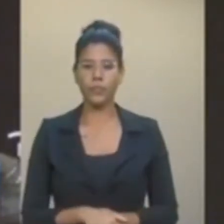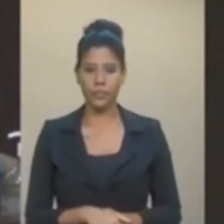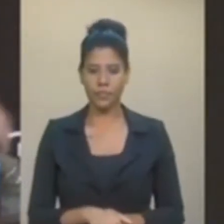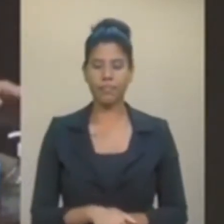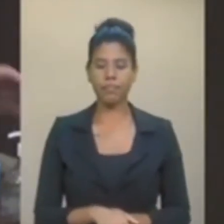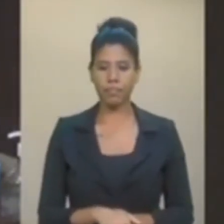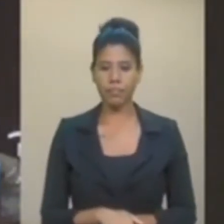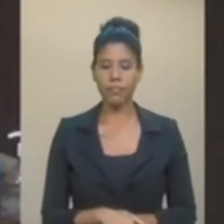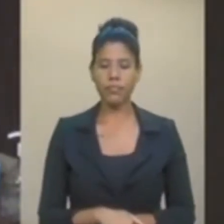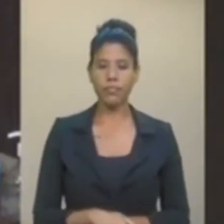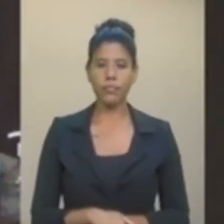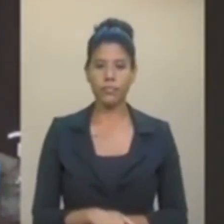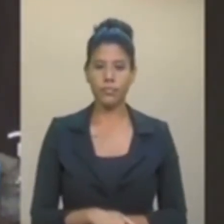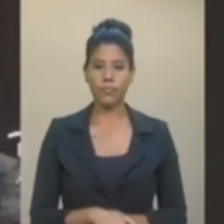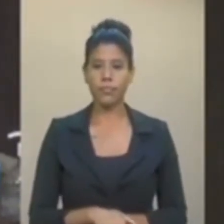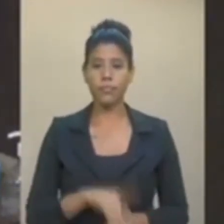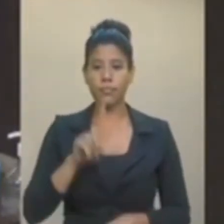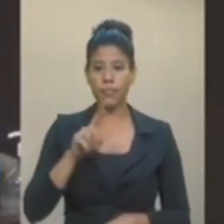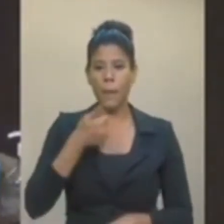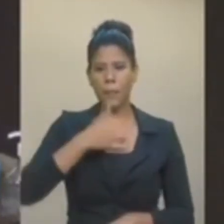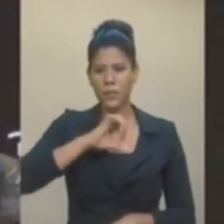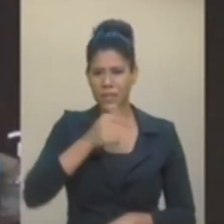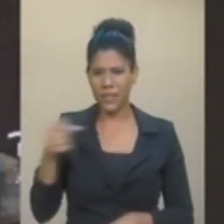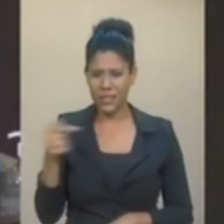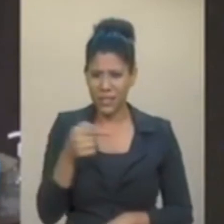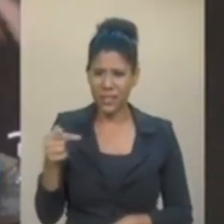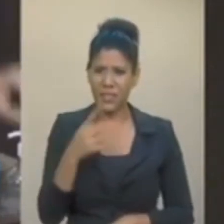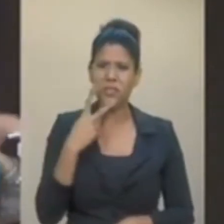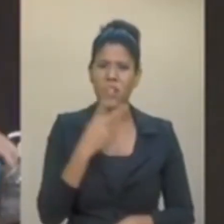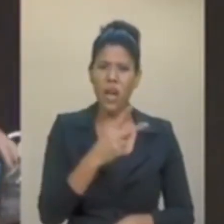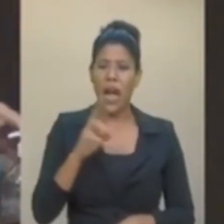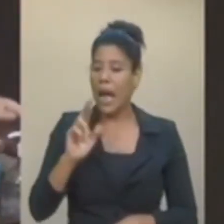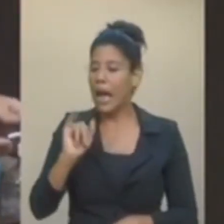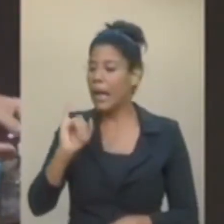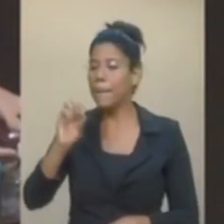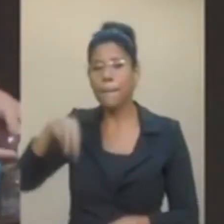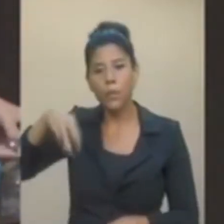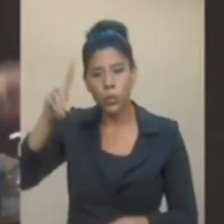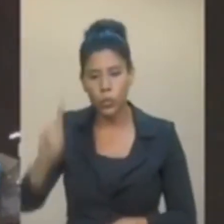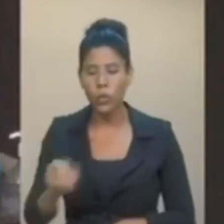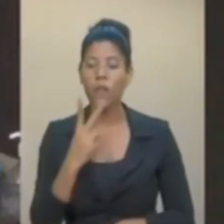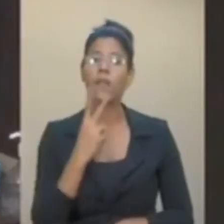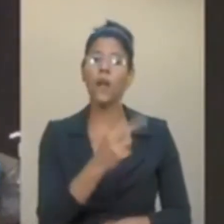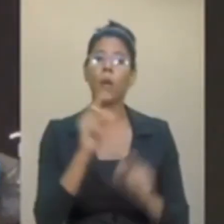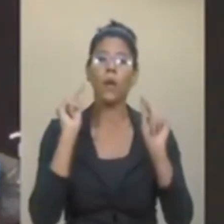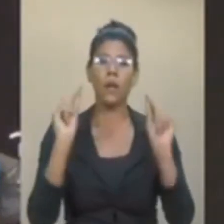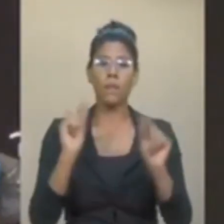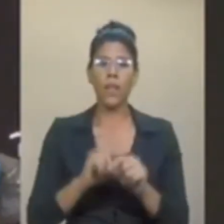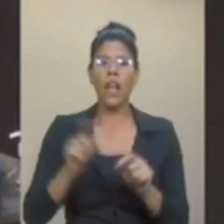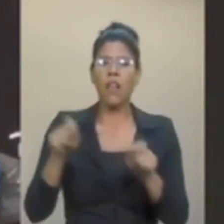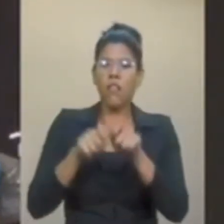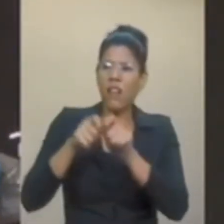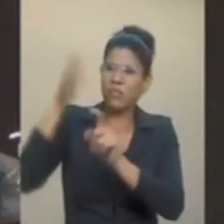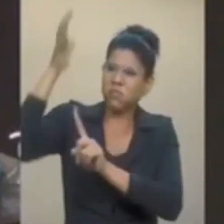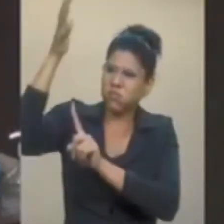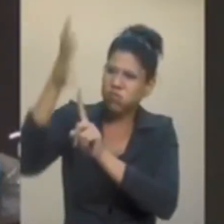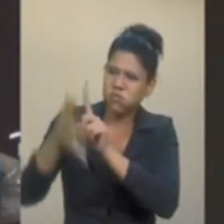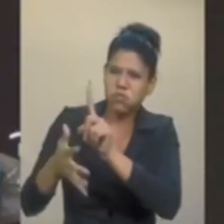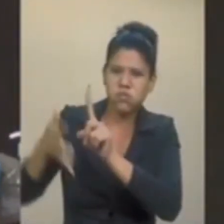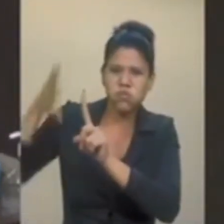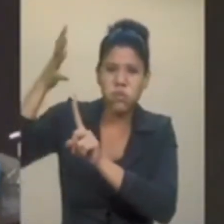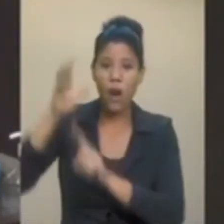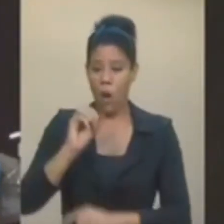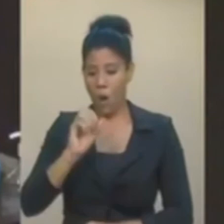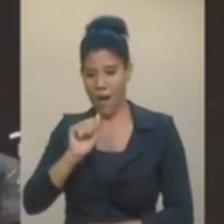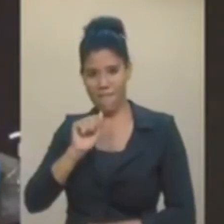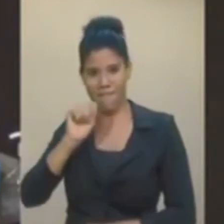deputado. Quando Raimundo Faoro, deputado Augusto, em 77, faz um discurso magistral na Ordem dos